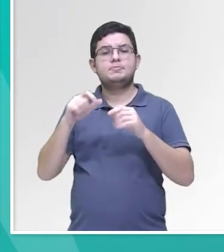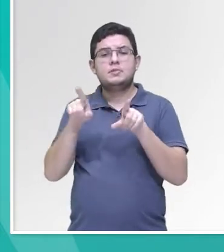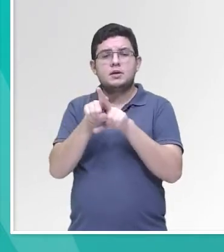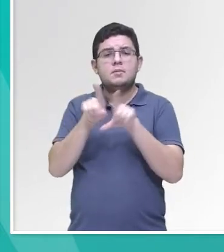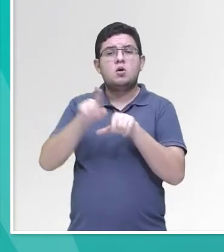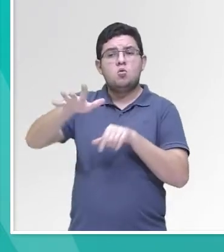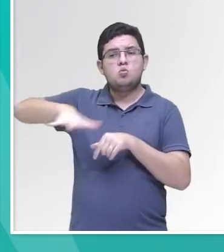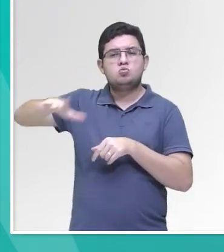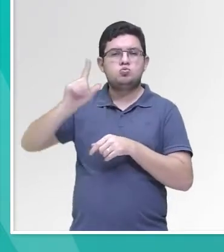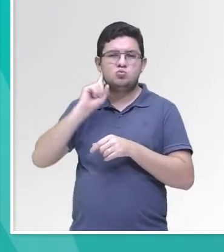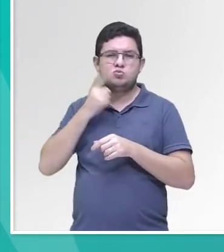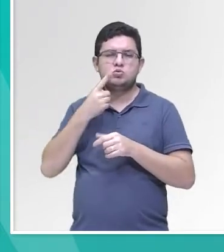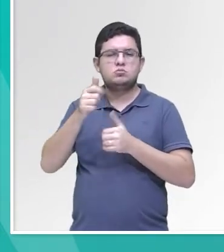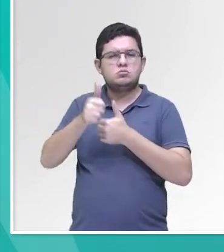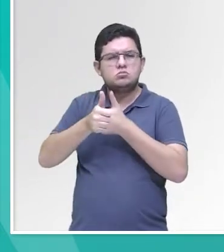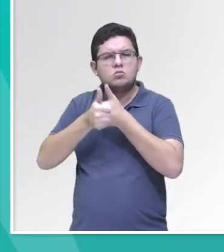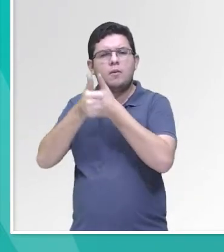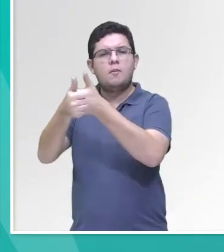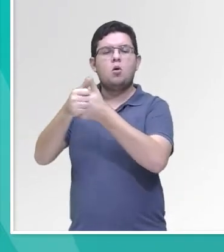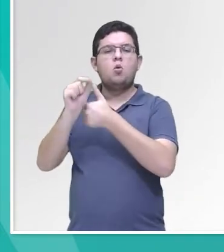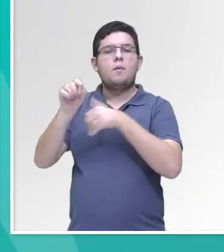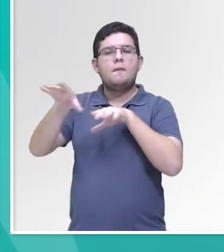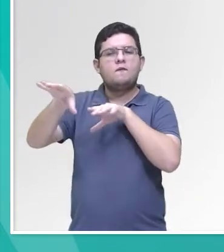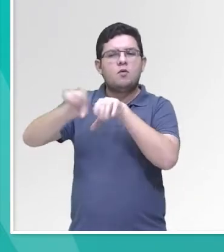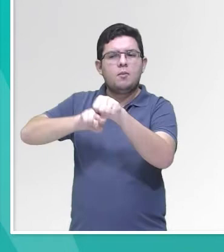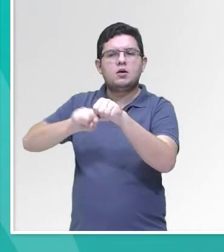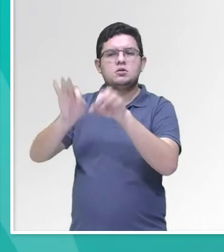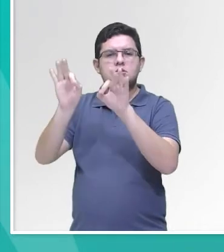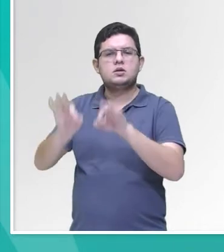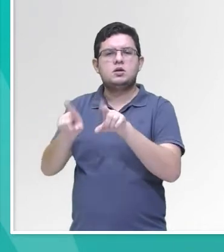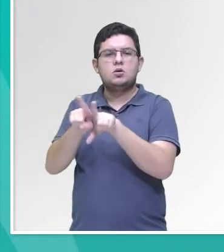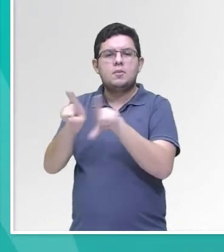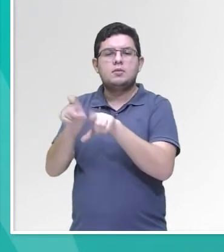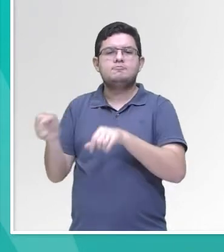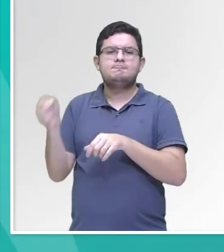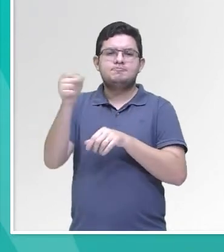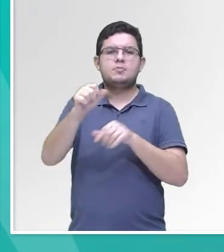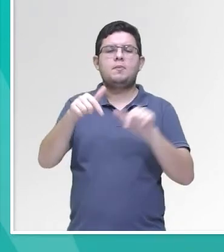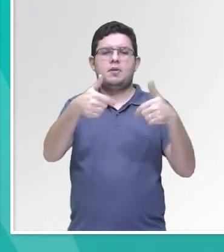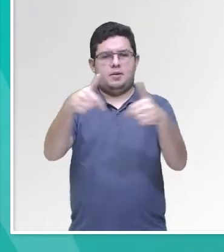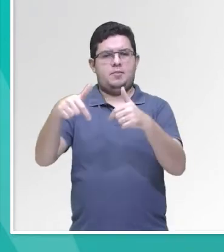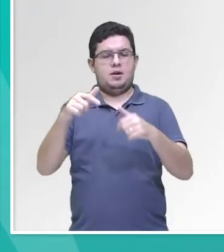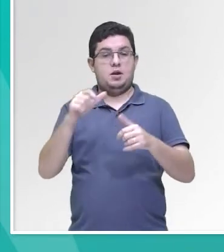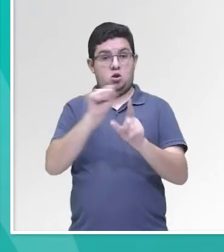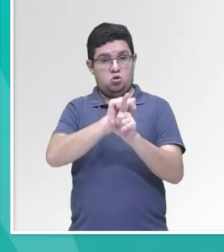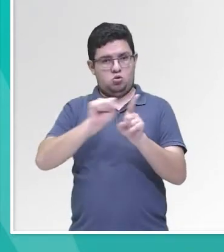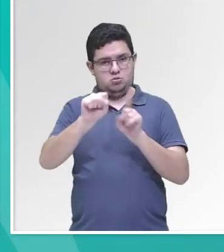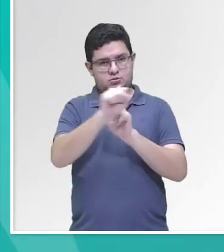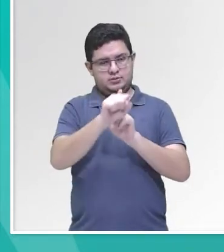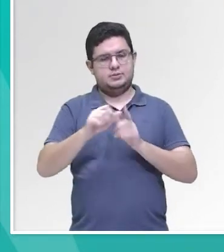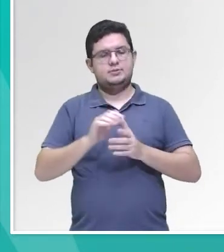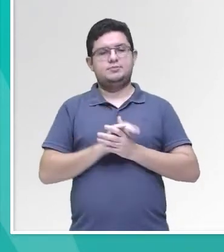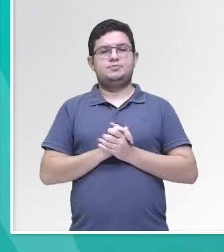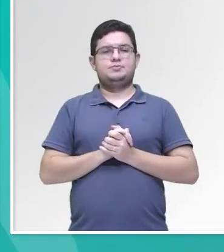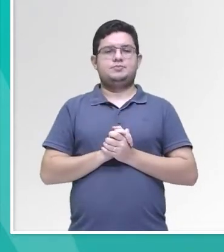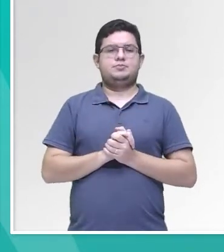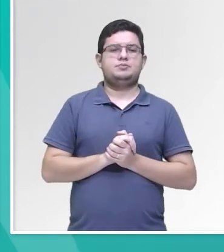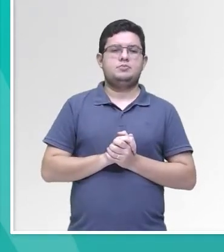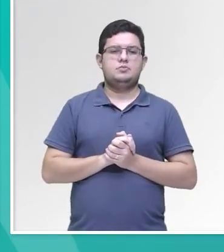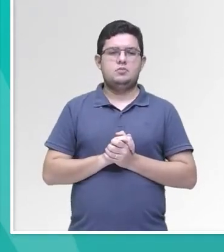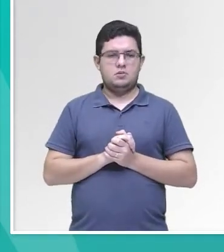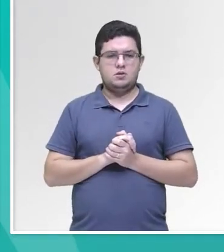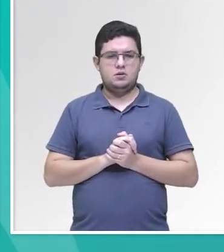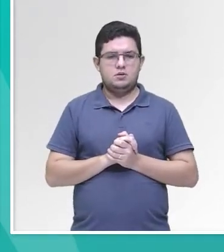atingir a formação educacional e a contribuição à sociedade. Muito bem, então, conforme eu disse, esse texto que